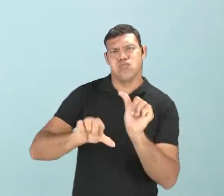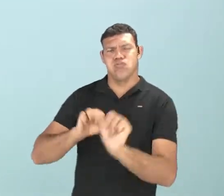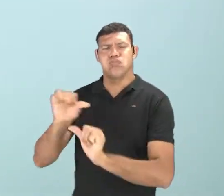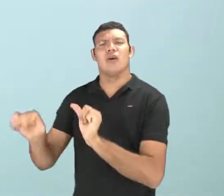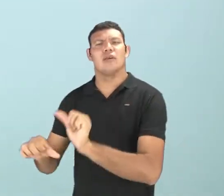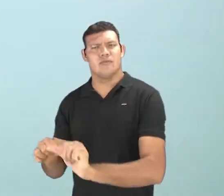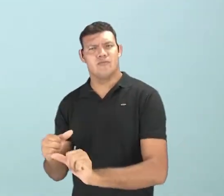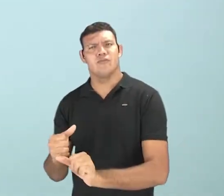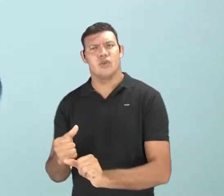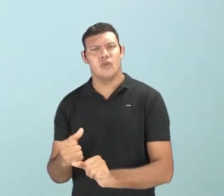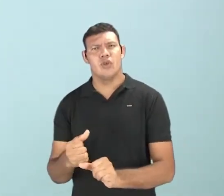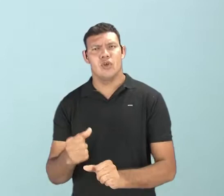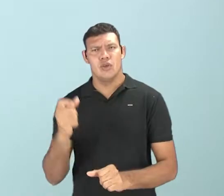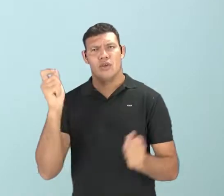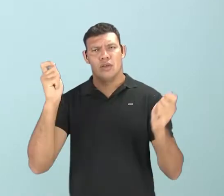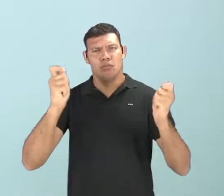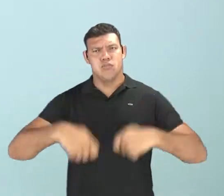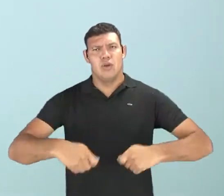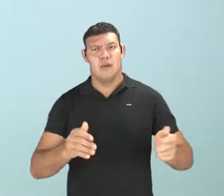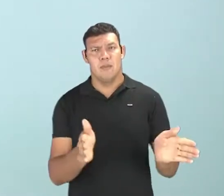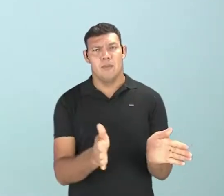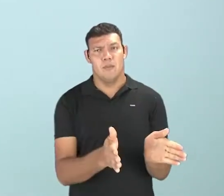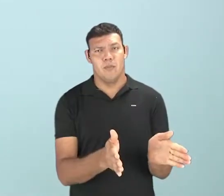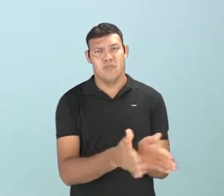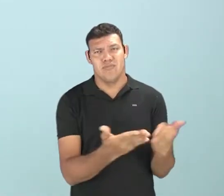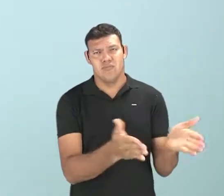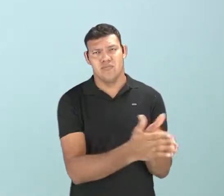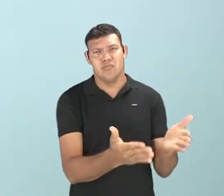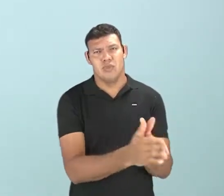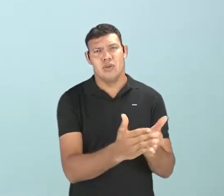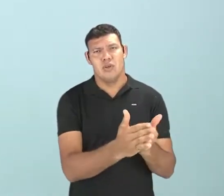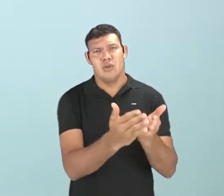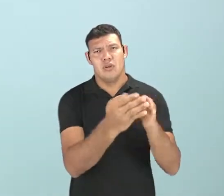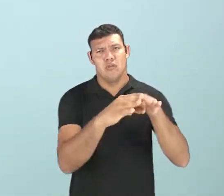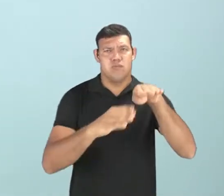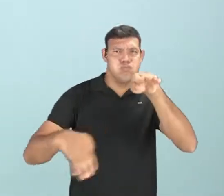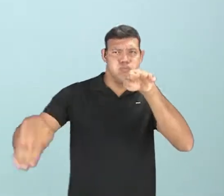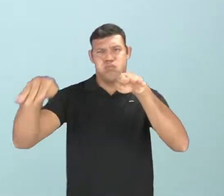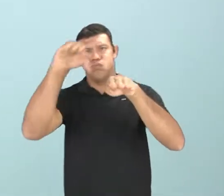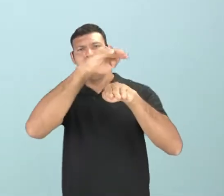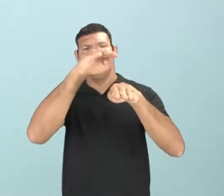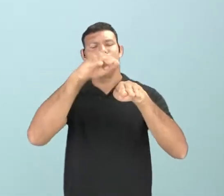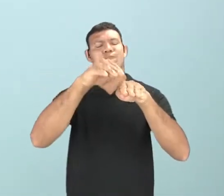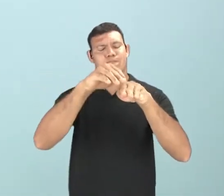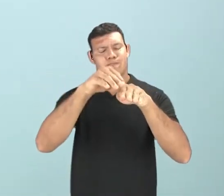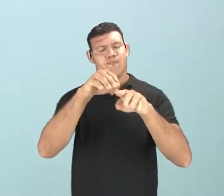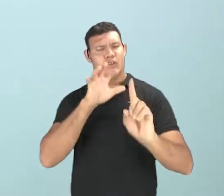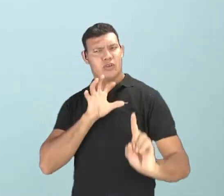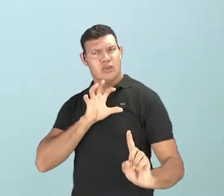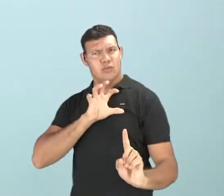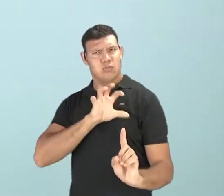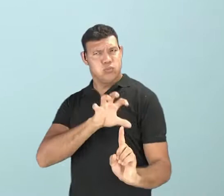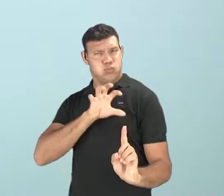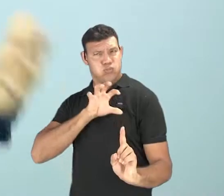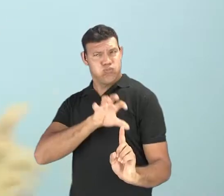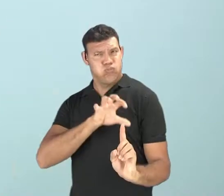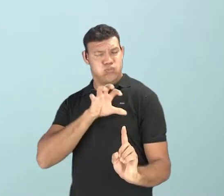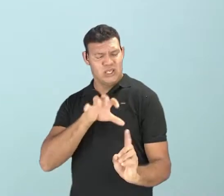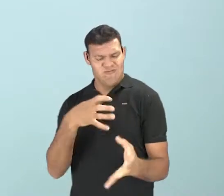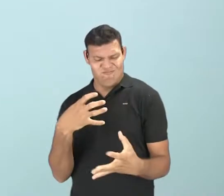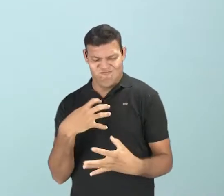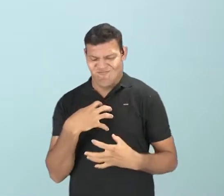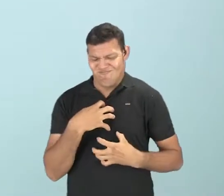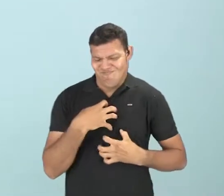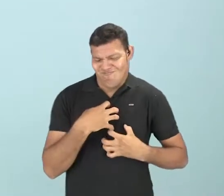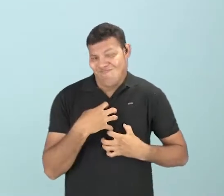de um pobre chegar ao topo, coisas desse tipo. E isso vai influenciar o sentimento dentro das nações que estão